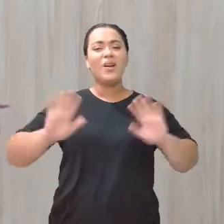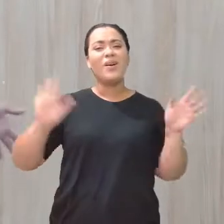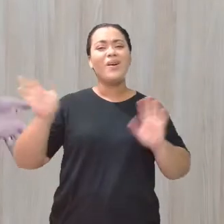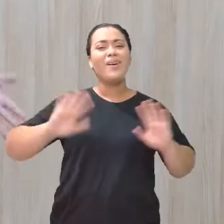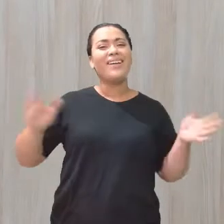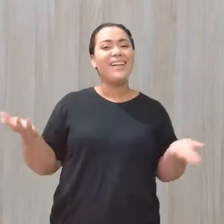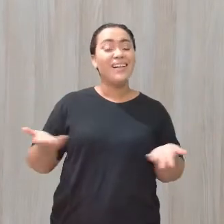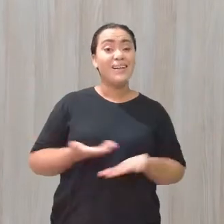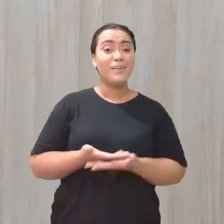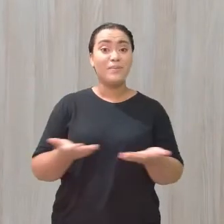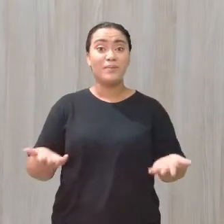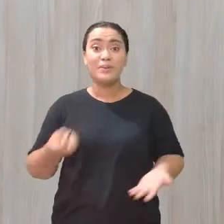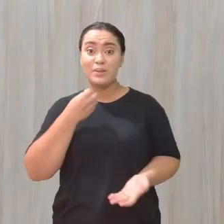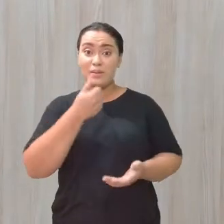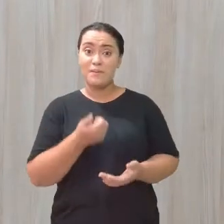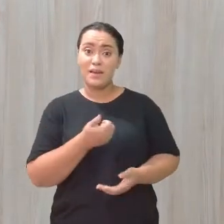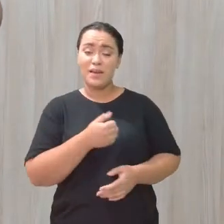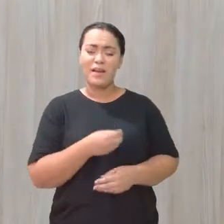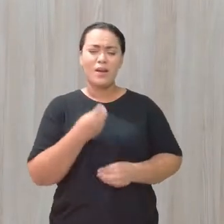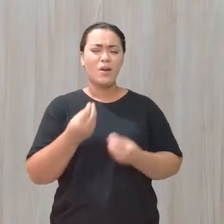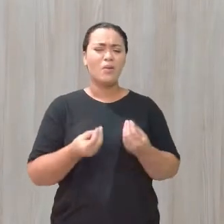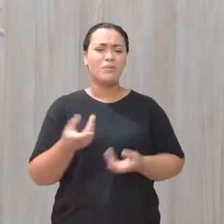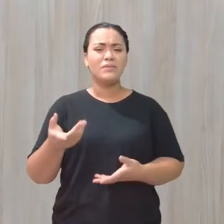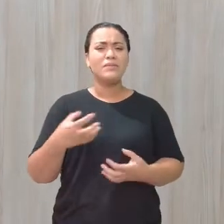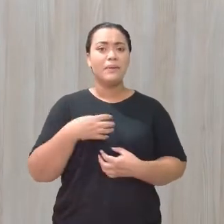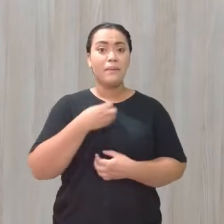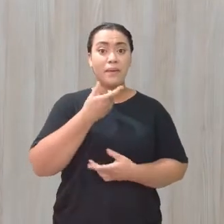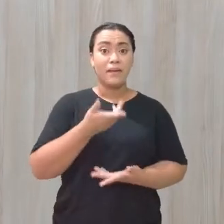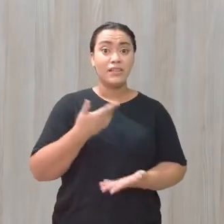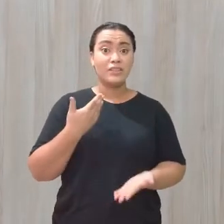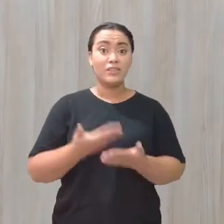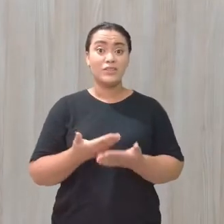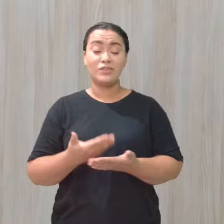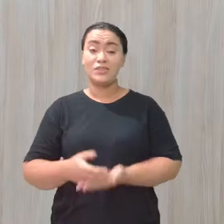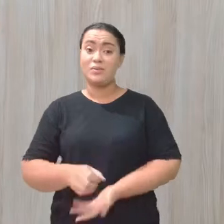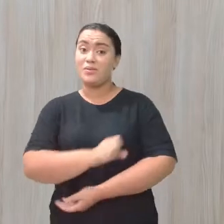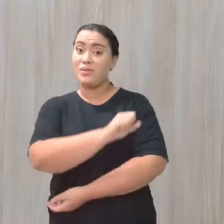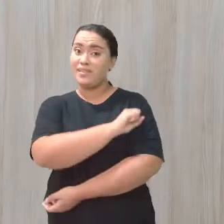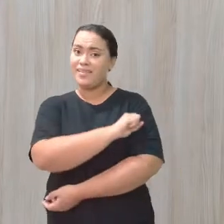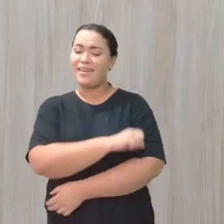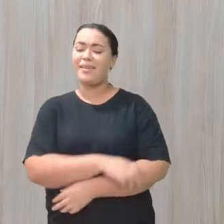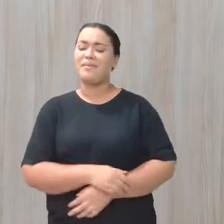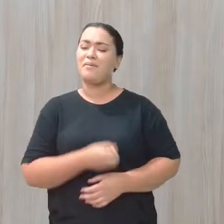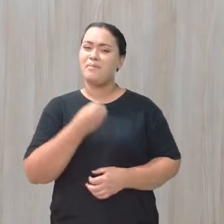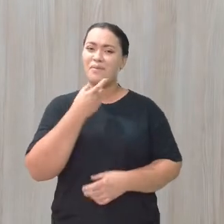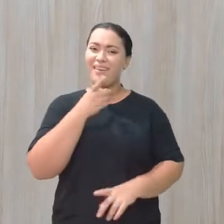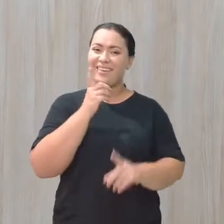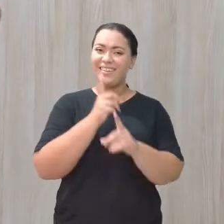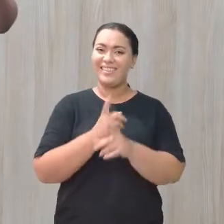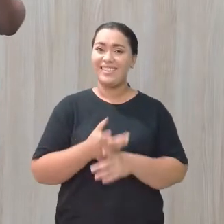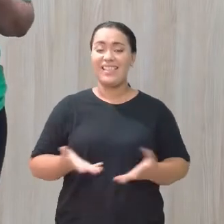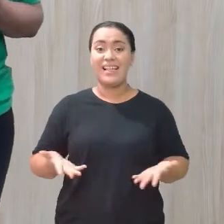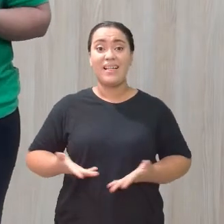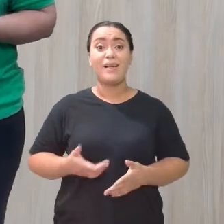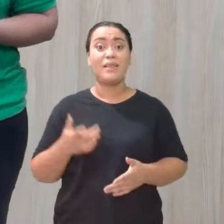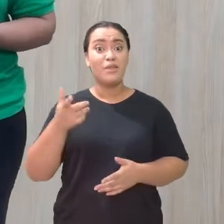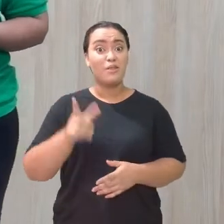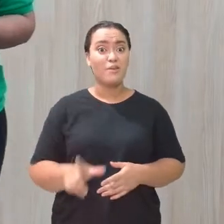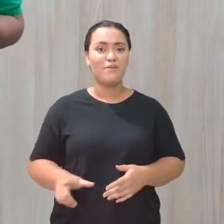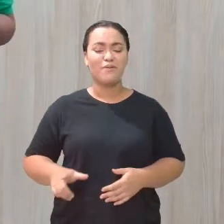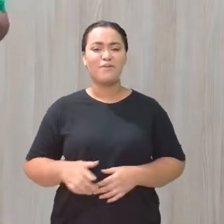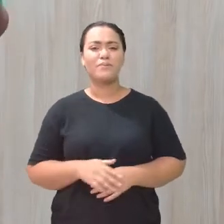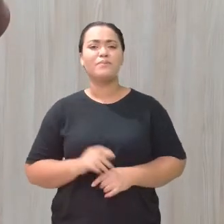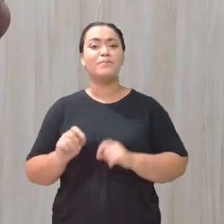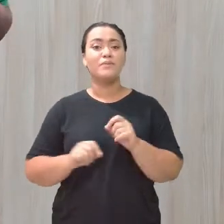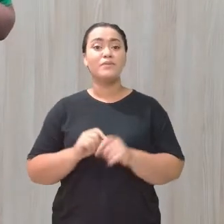Olá, meu povo, tudo bem? Como é que vocês estão, estudantes do 8º ano? Que bom encontrar vocês aqui mais uma vez